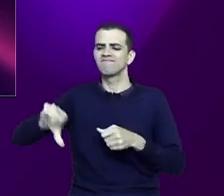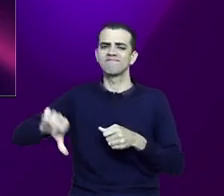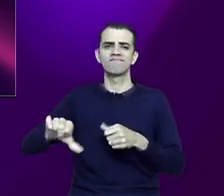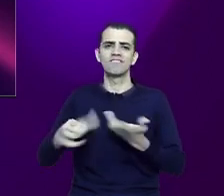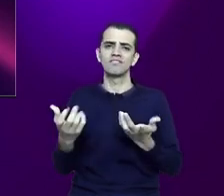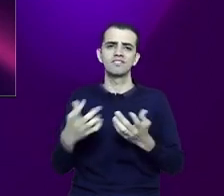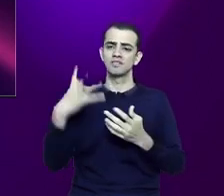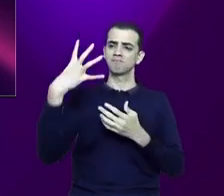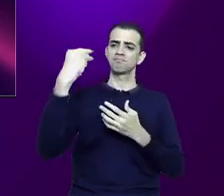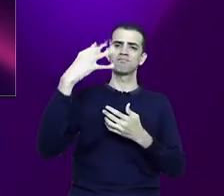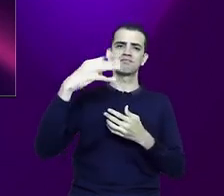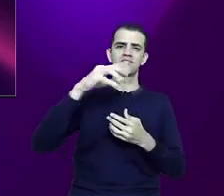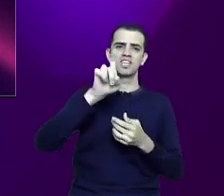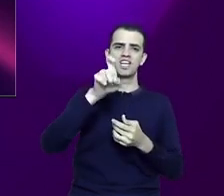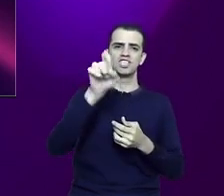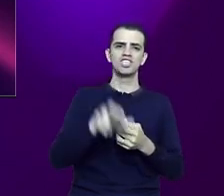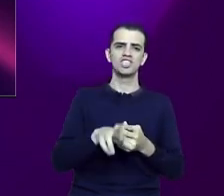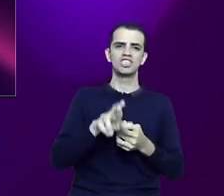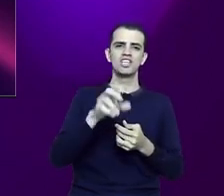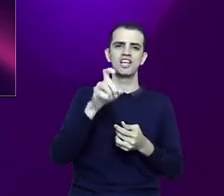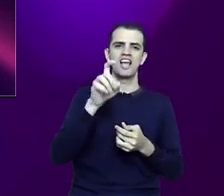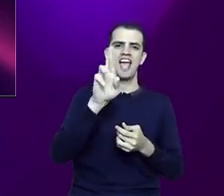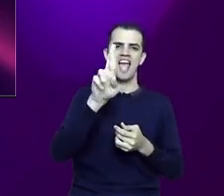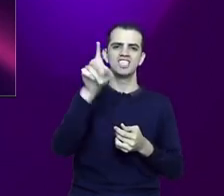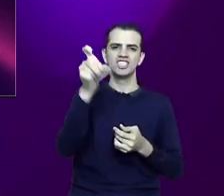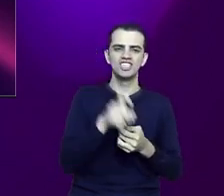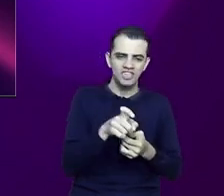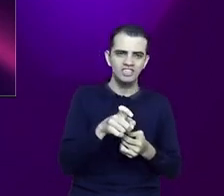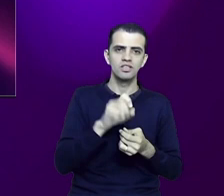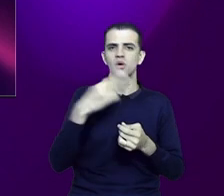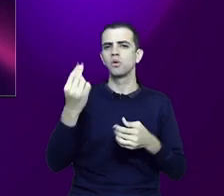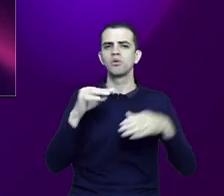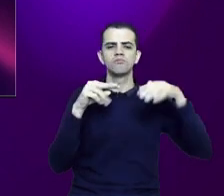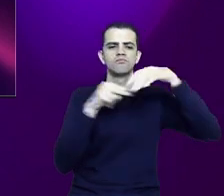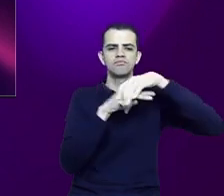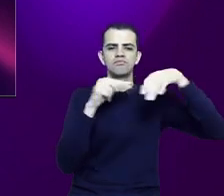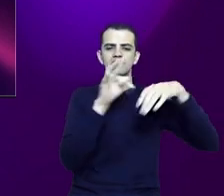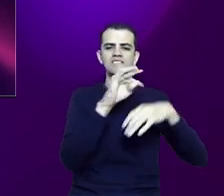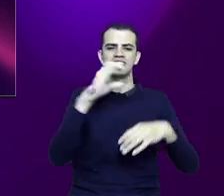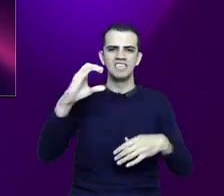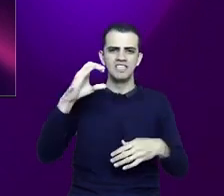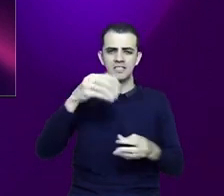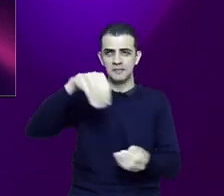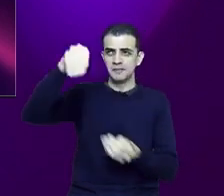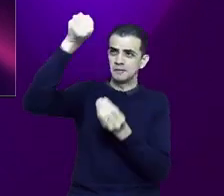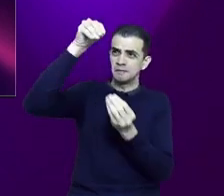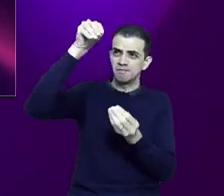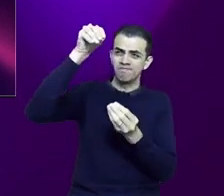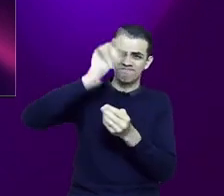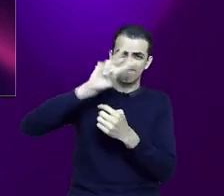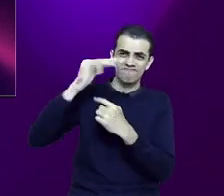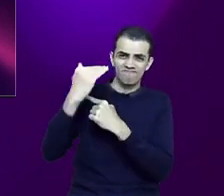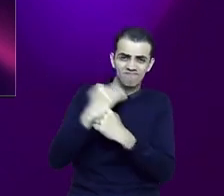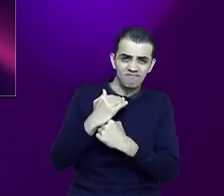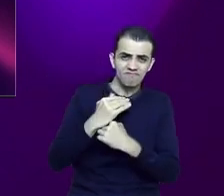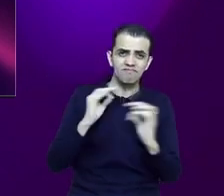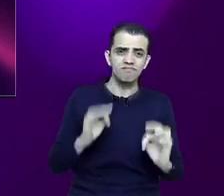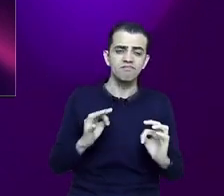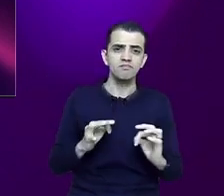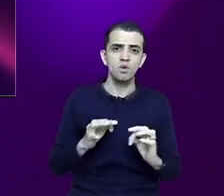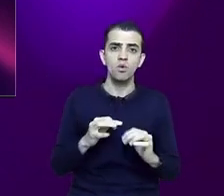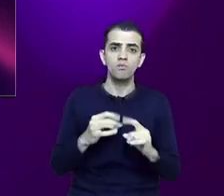radiografia, uma tomografia podem trazer o mesmo grau de sensibilidade ou especificidade, ou mesmo acurácia